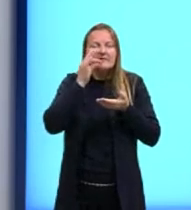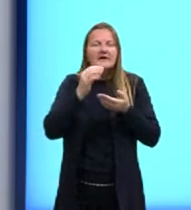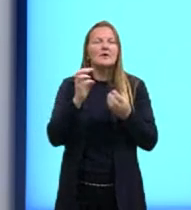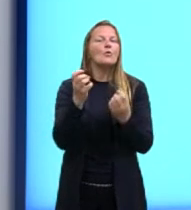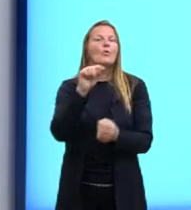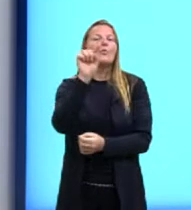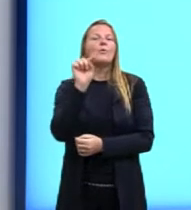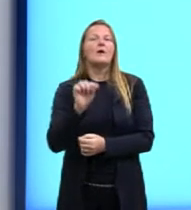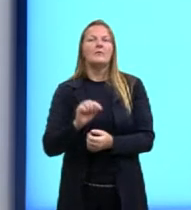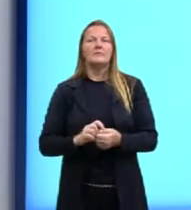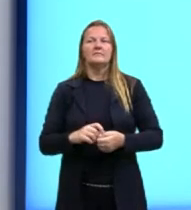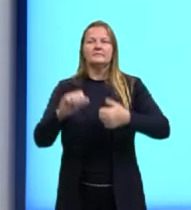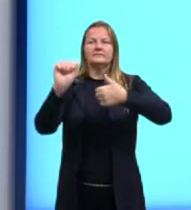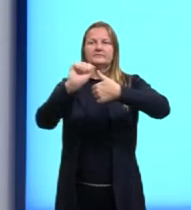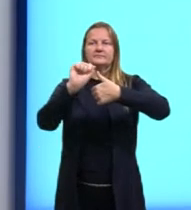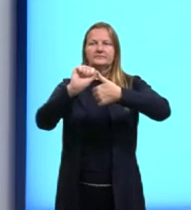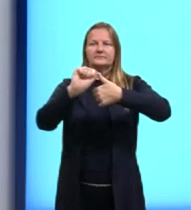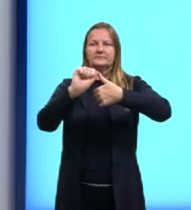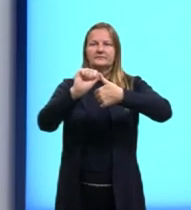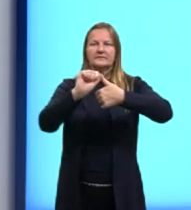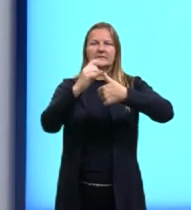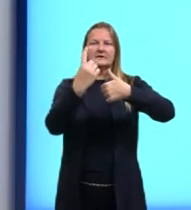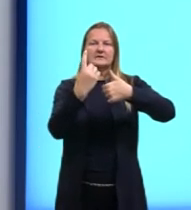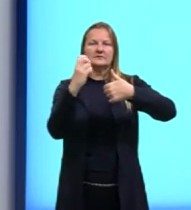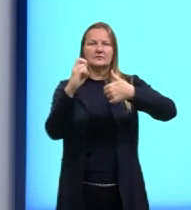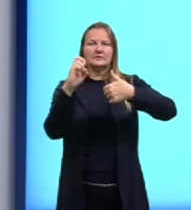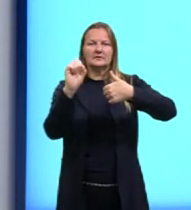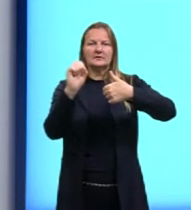é a letra a